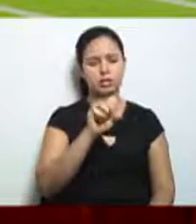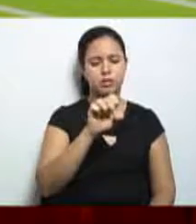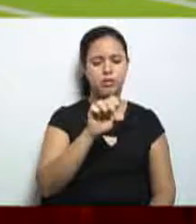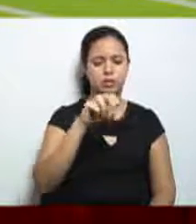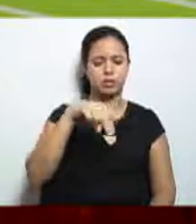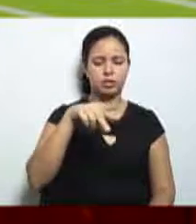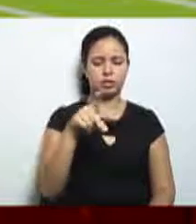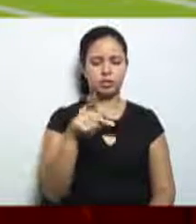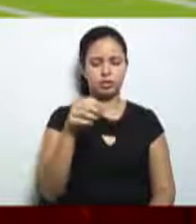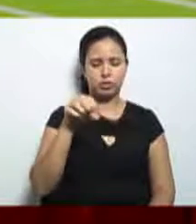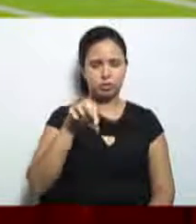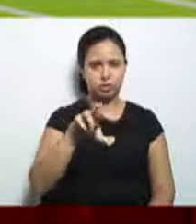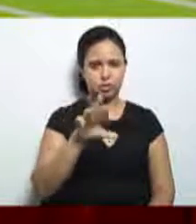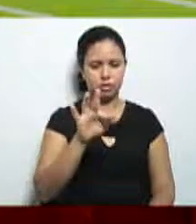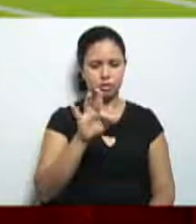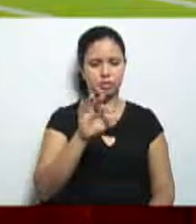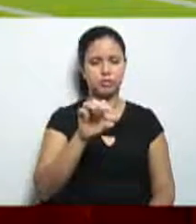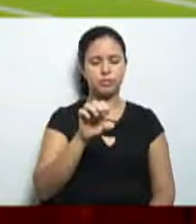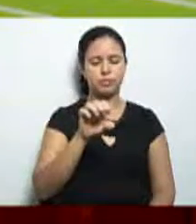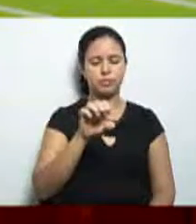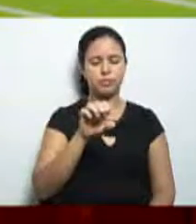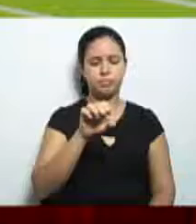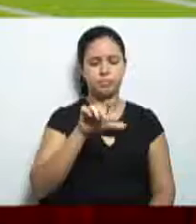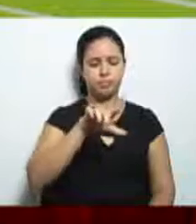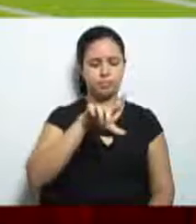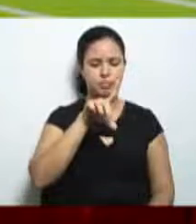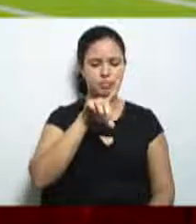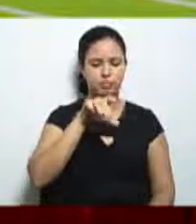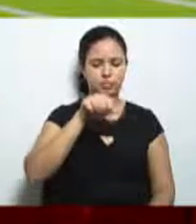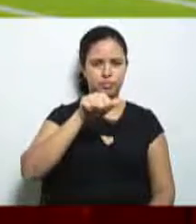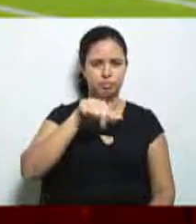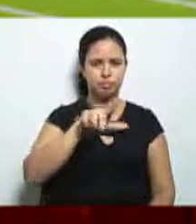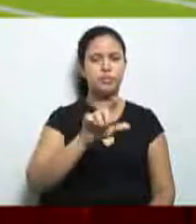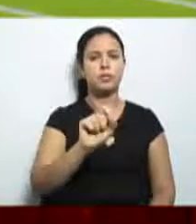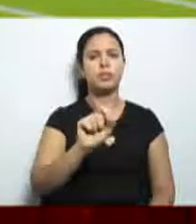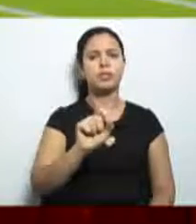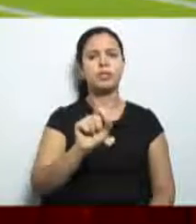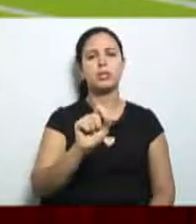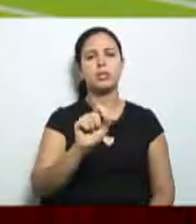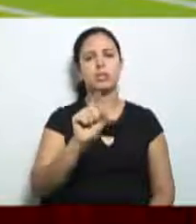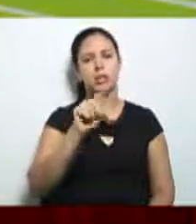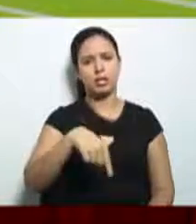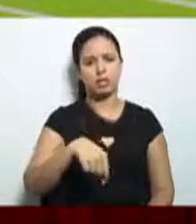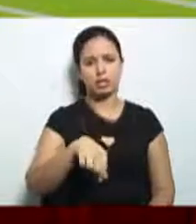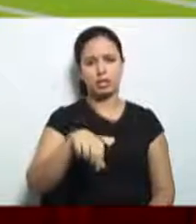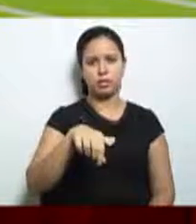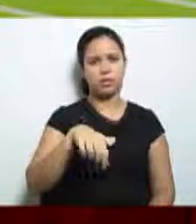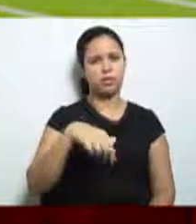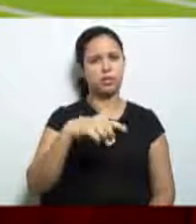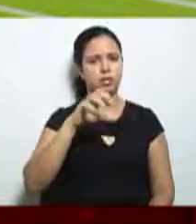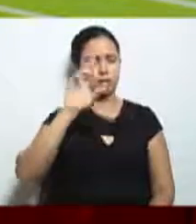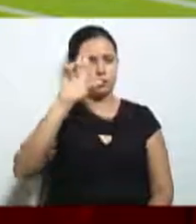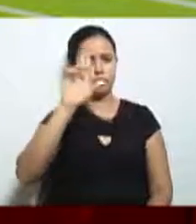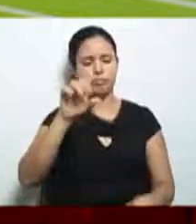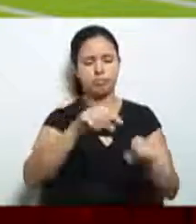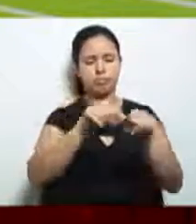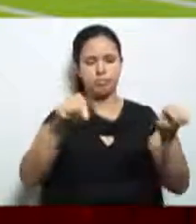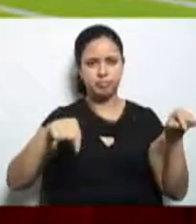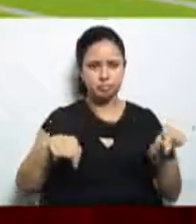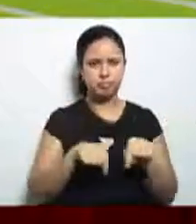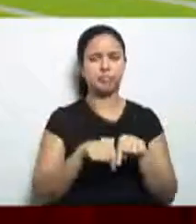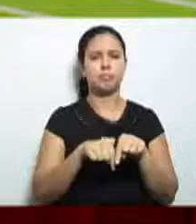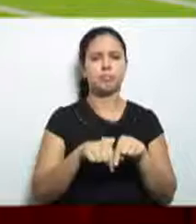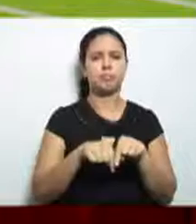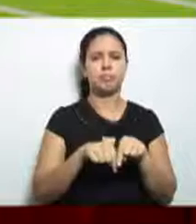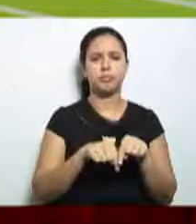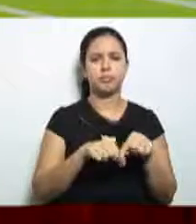Ele era o rei, era o duque, que possuía aquelas terras e que, vamos dizer assim, emprestavam, cediam para que o servo, para que o